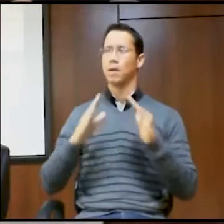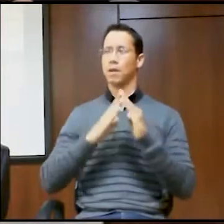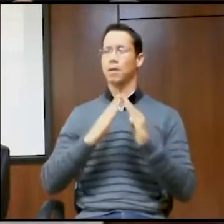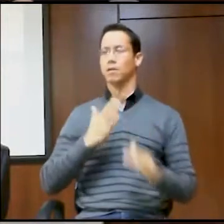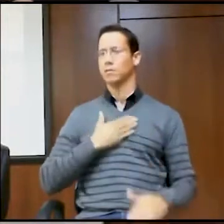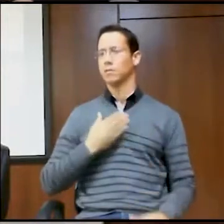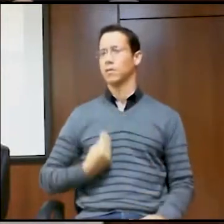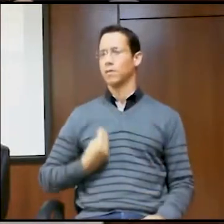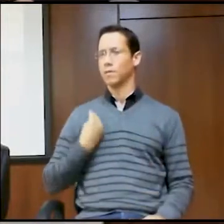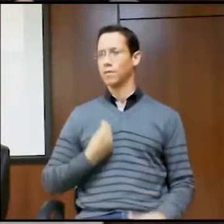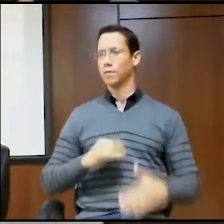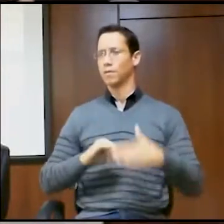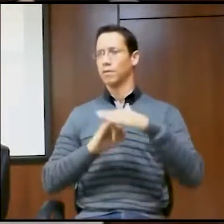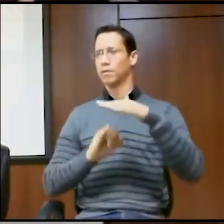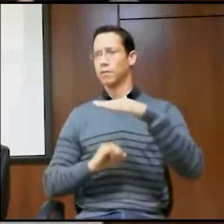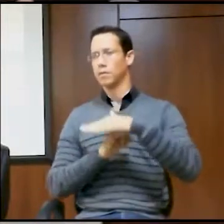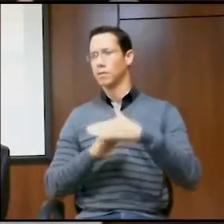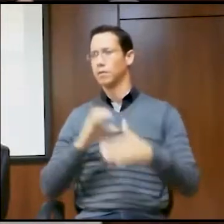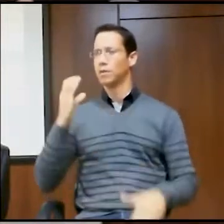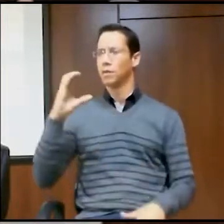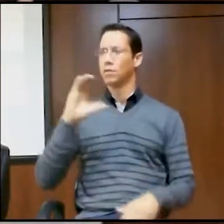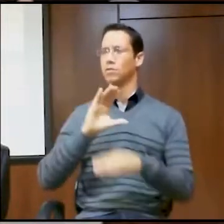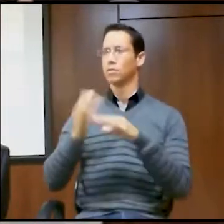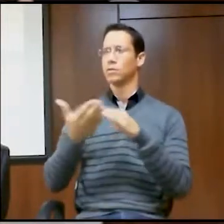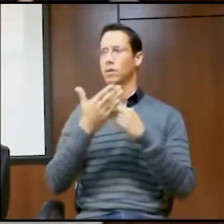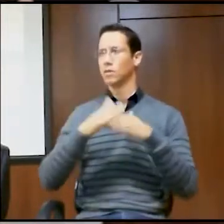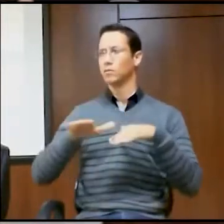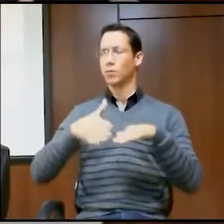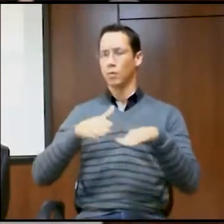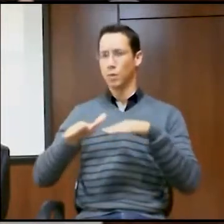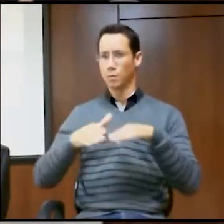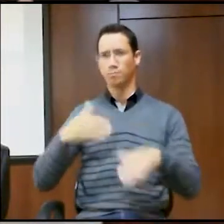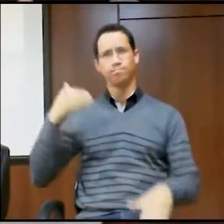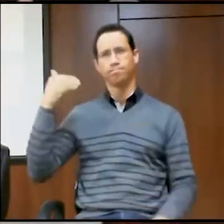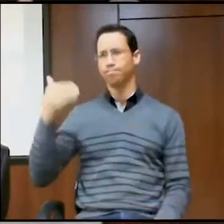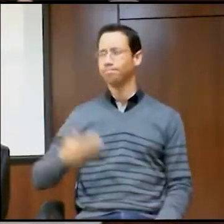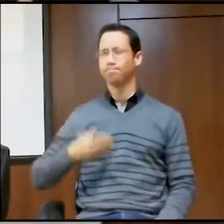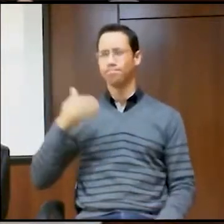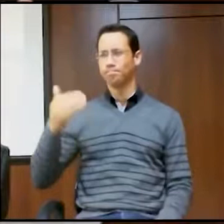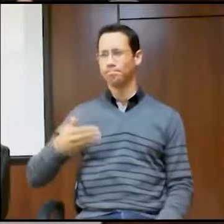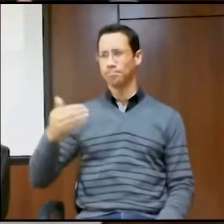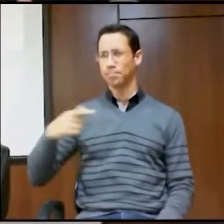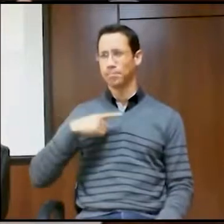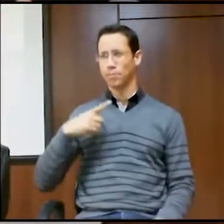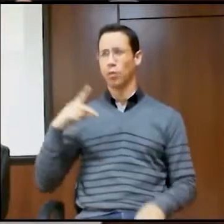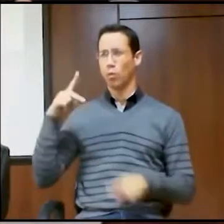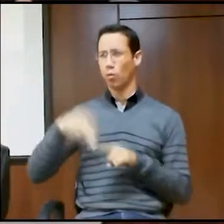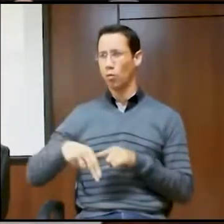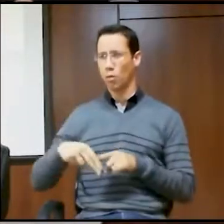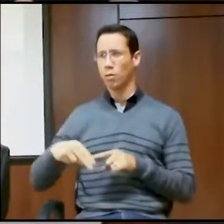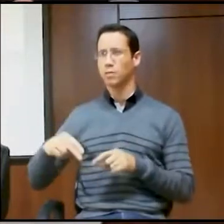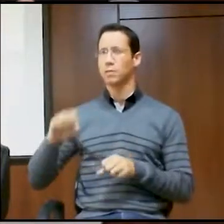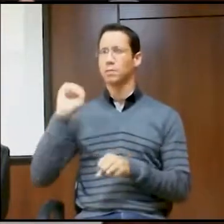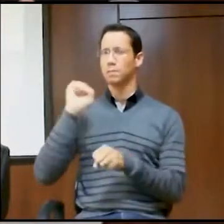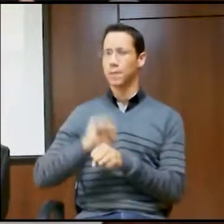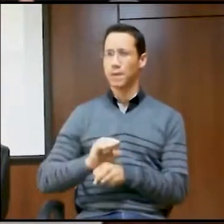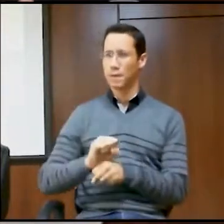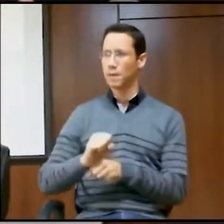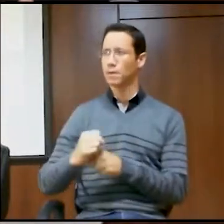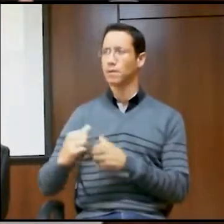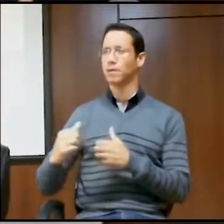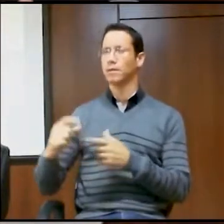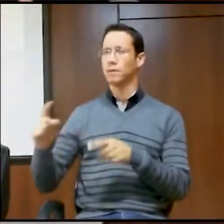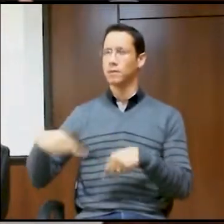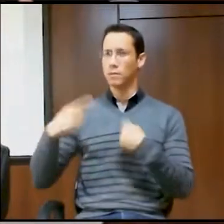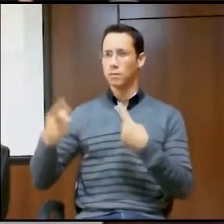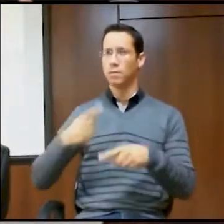luta, né, do crédito solidário, dos movimentos. O tempo inteiro a gente sofria ameaça de corte, de paralisação, por causa, né,